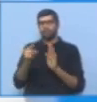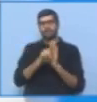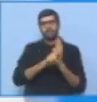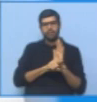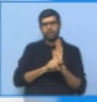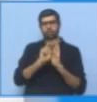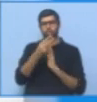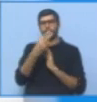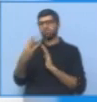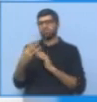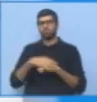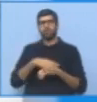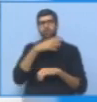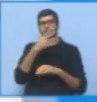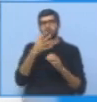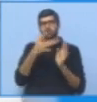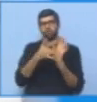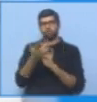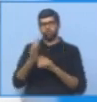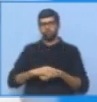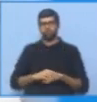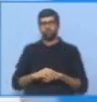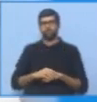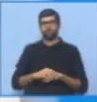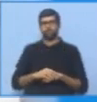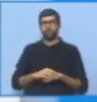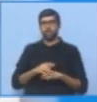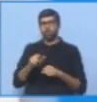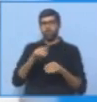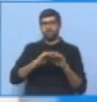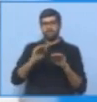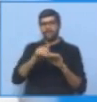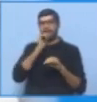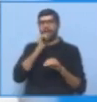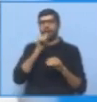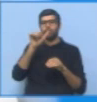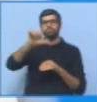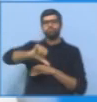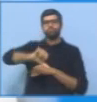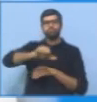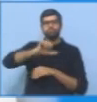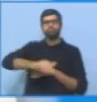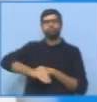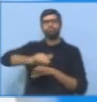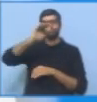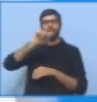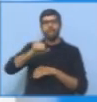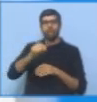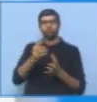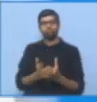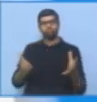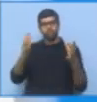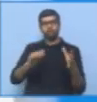medidas. Disse-lhe Jesus: "Enchei essas talhas de água." Eles encheram-nas até